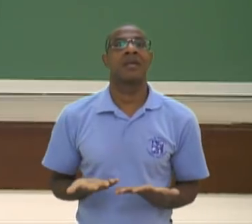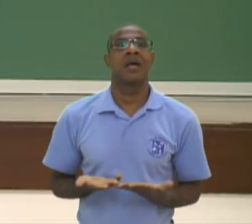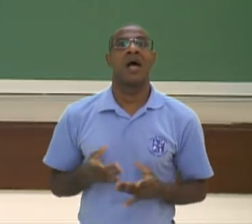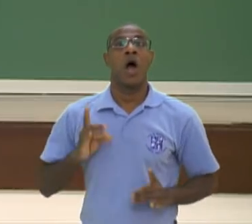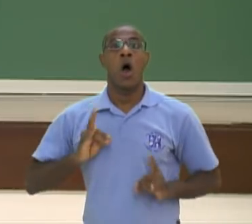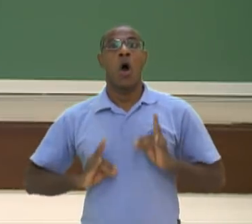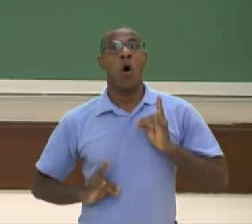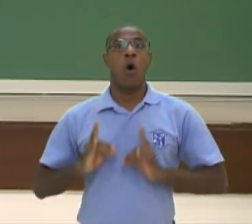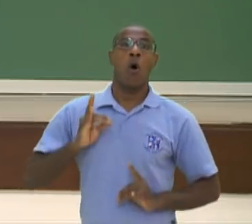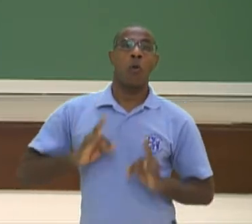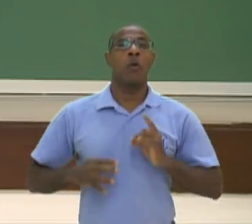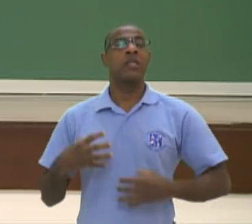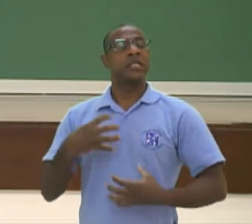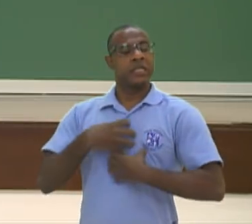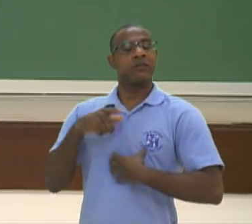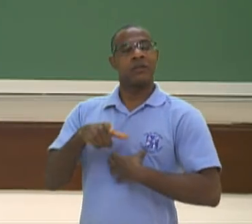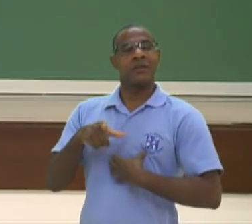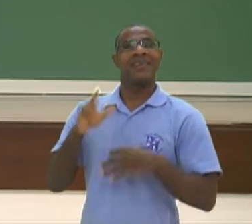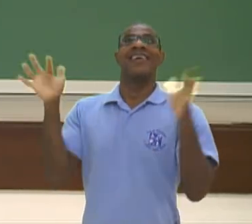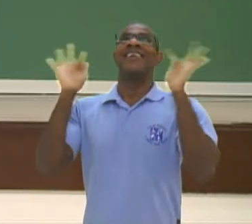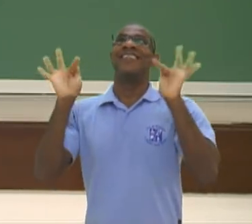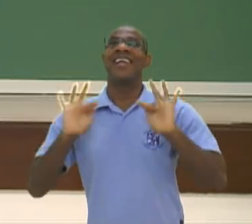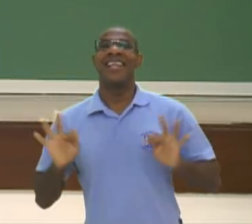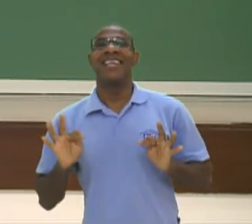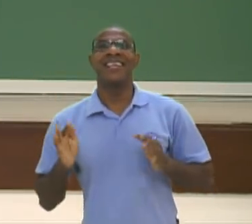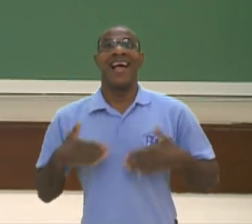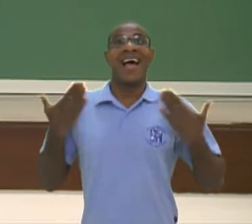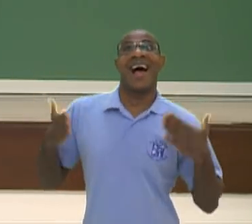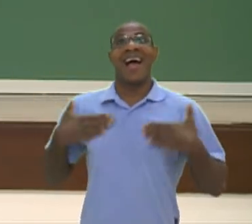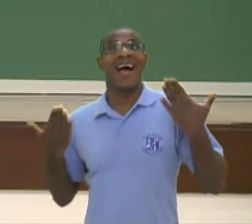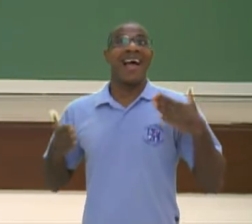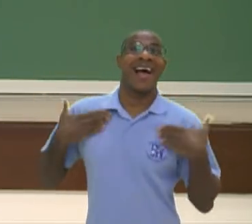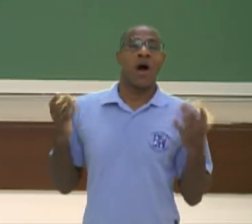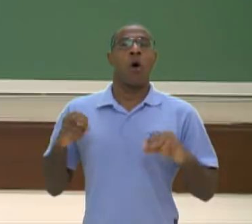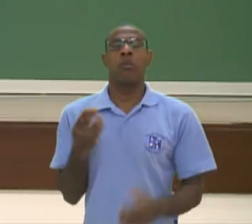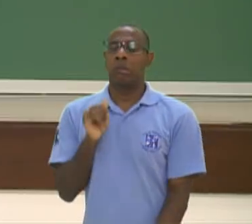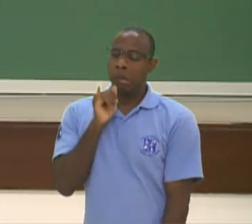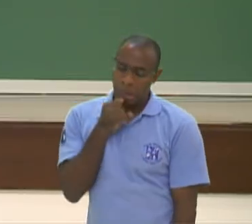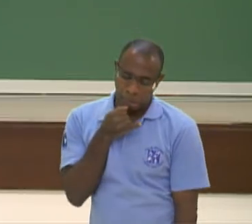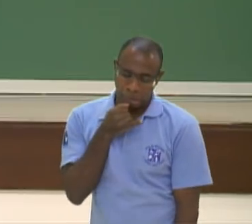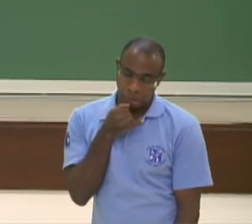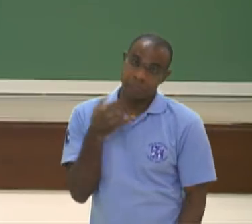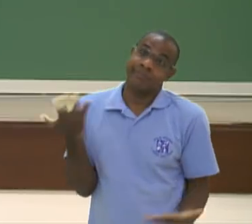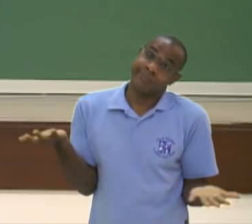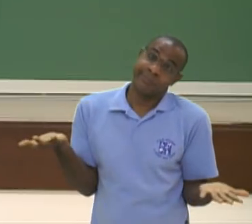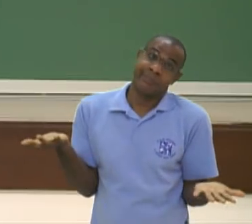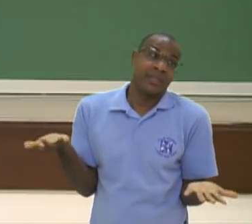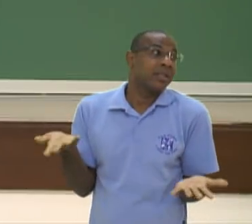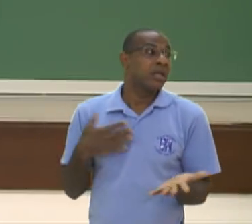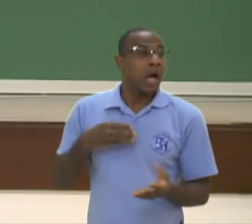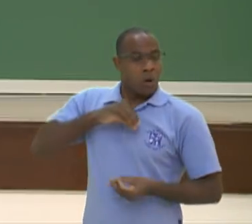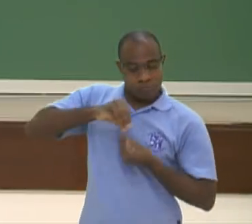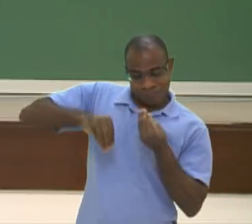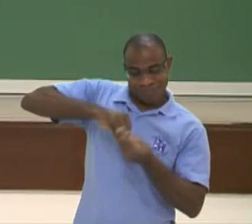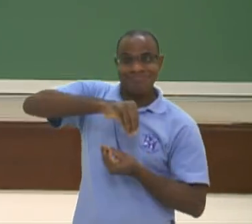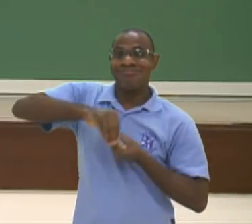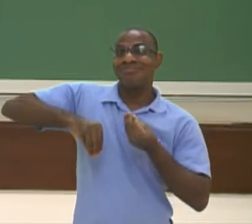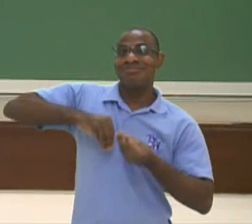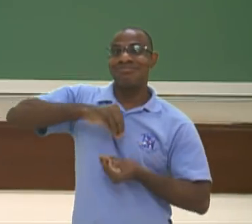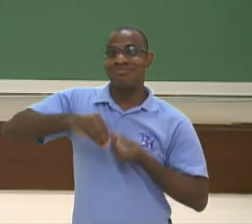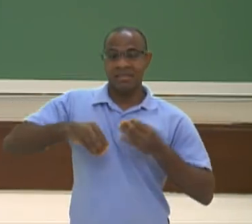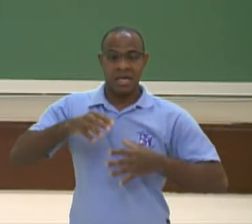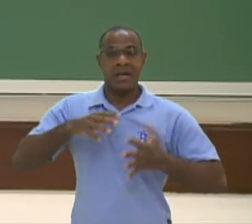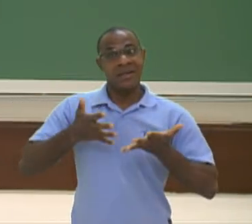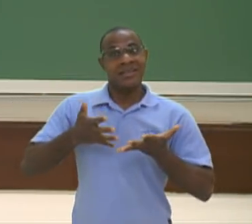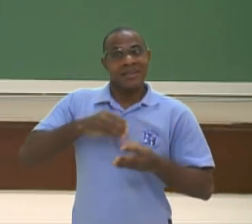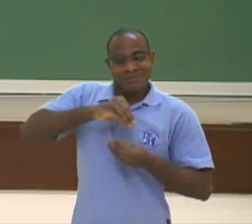se sentir feliz, alto astral ou então tristes. Então, eles estão envolvidos com